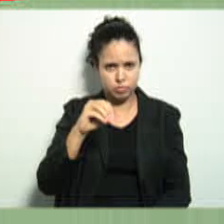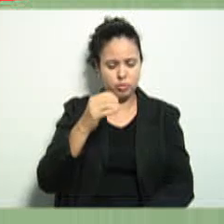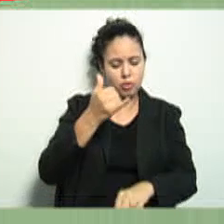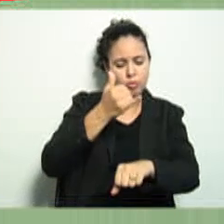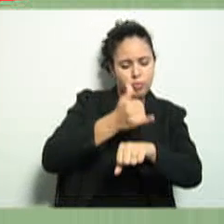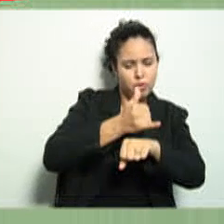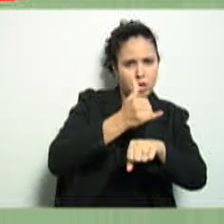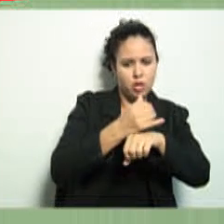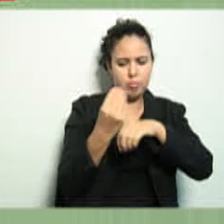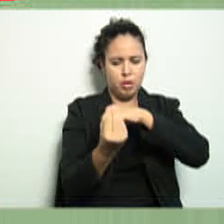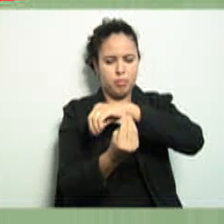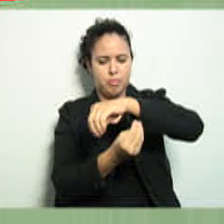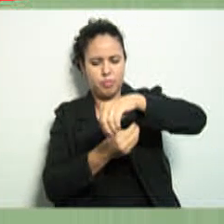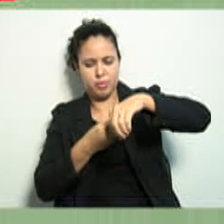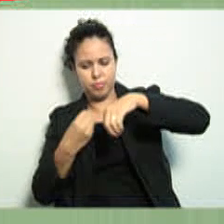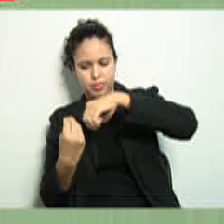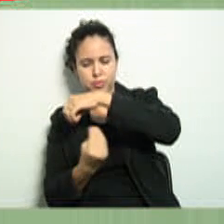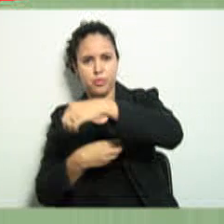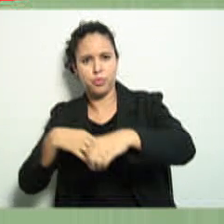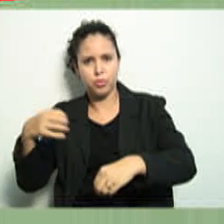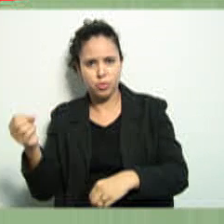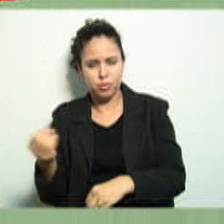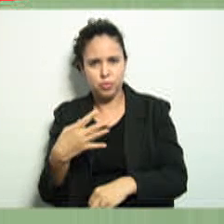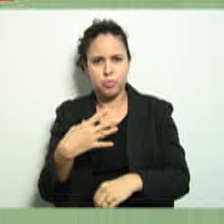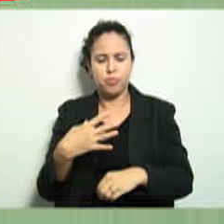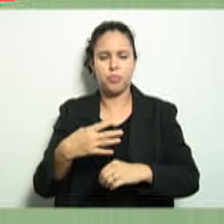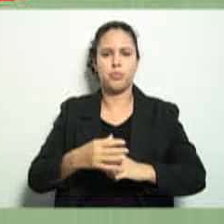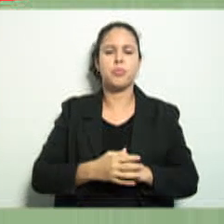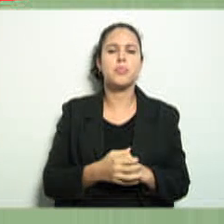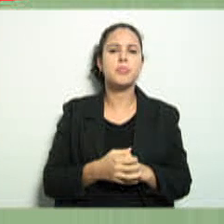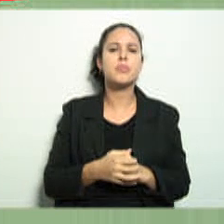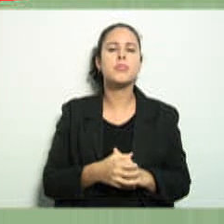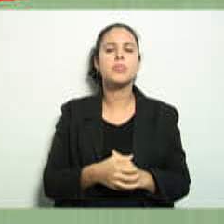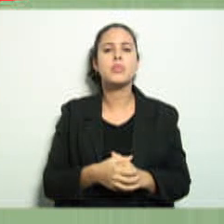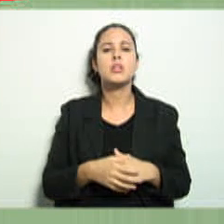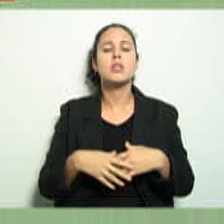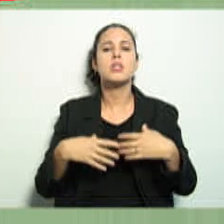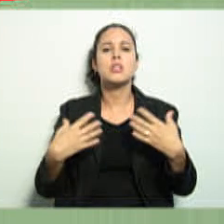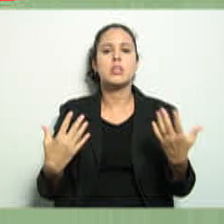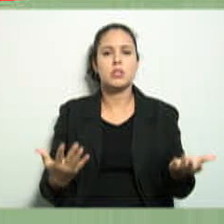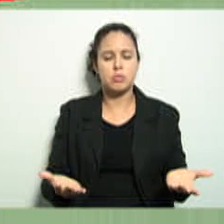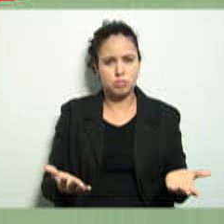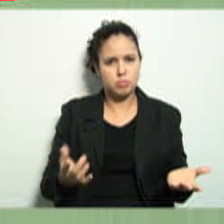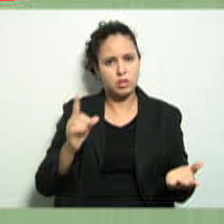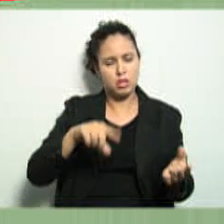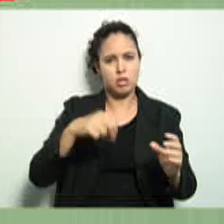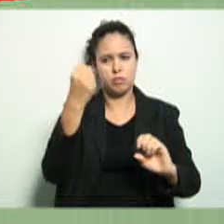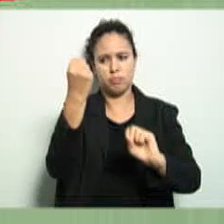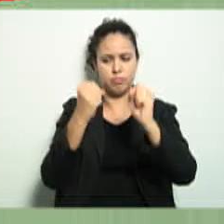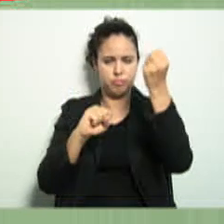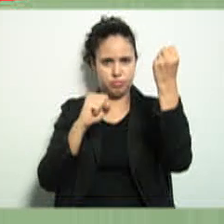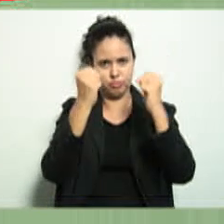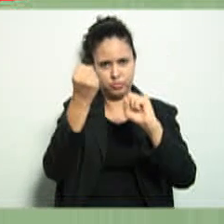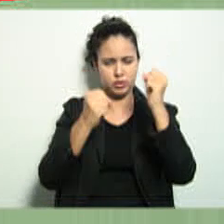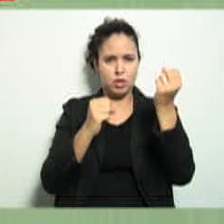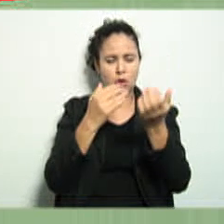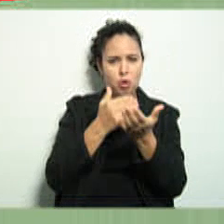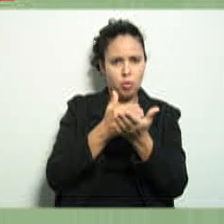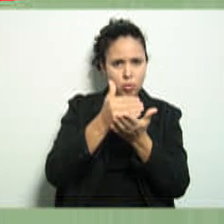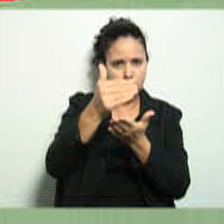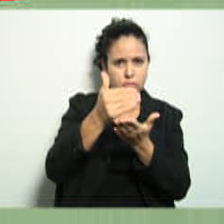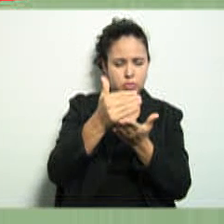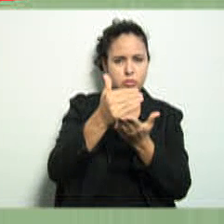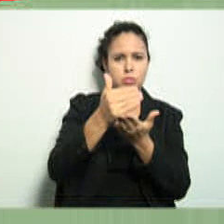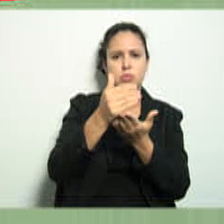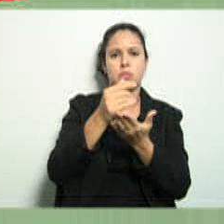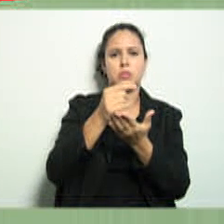dessa matéria-prima mineral. Então, como diz aqui, as siderurgias se encontram na região sudeste do país.